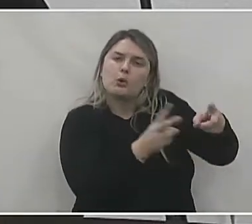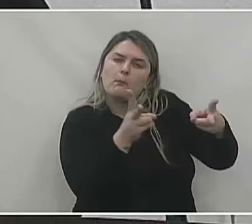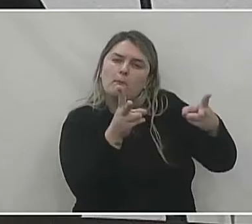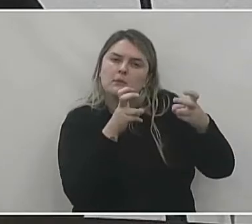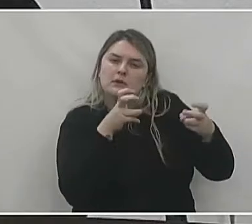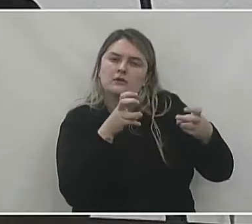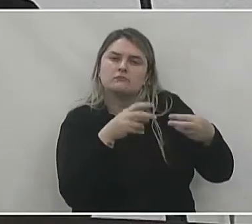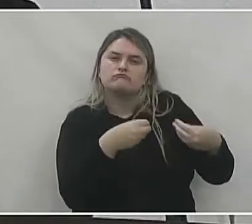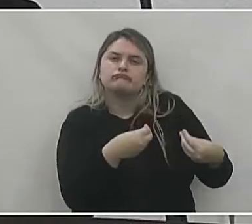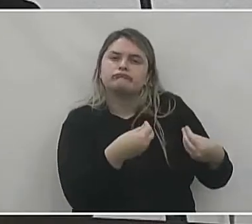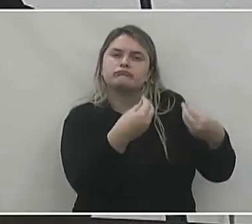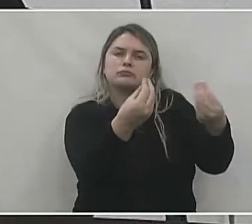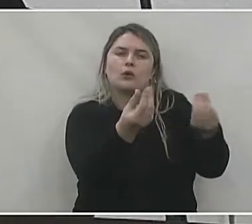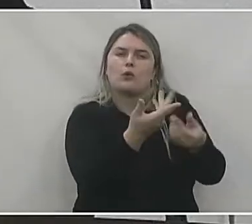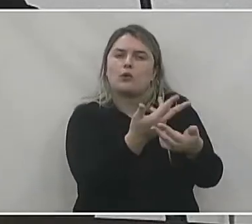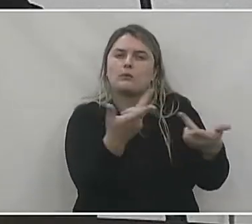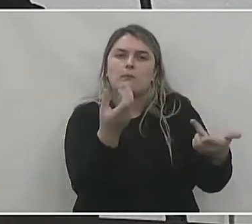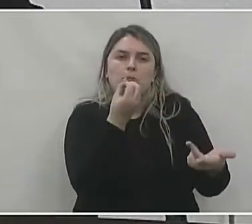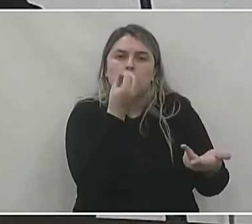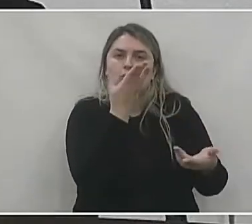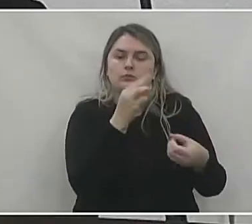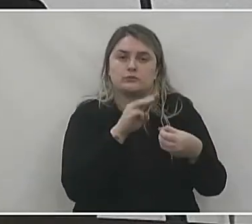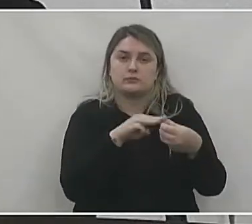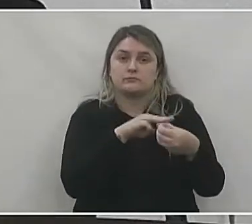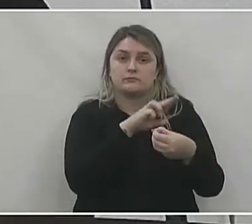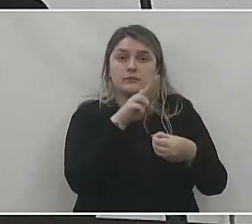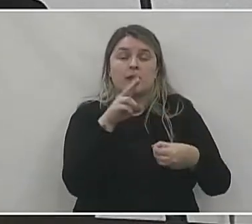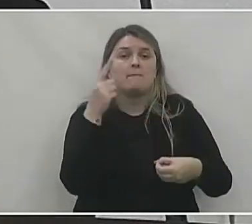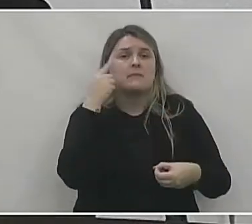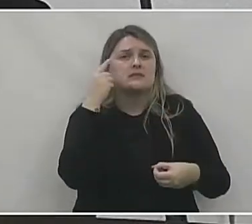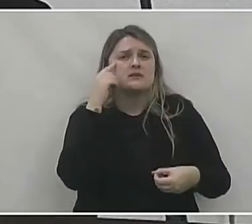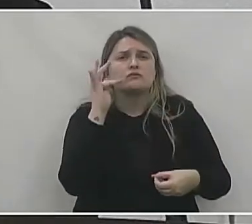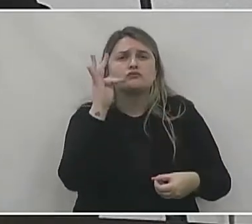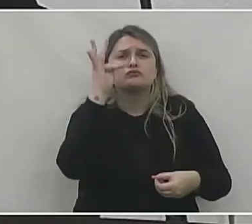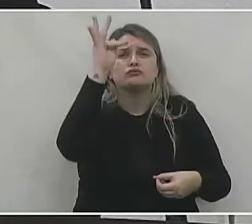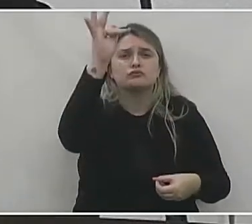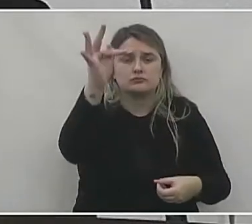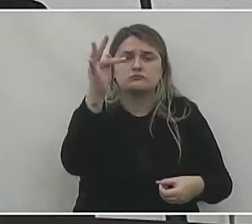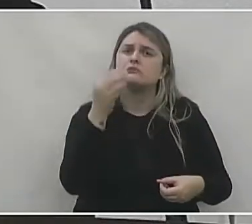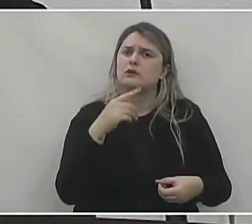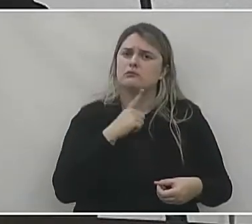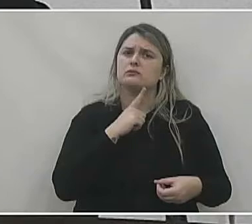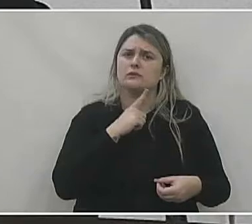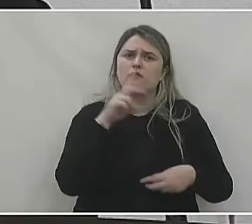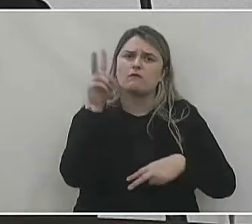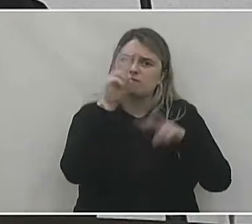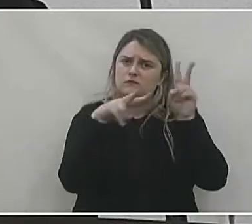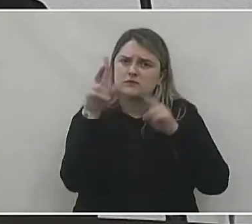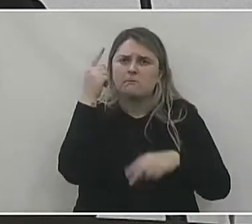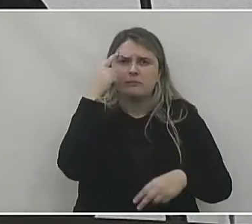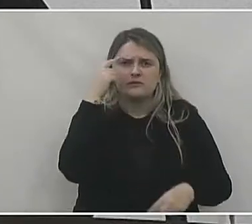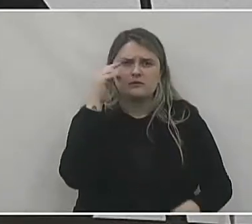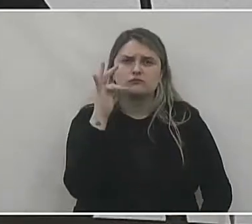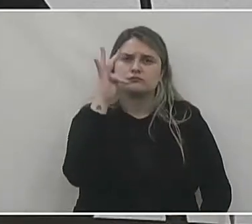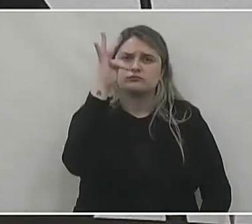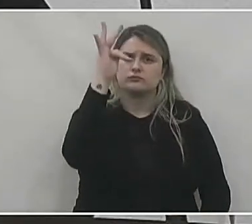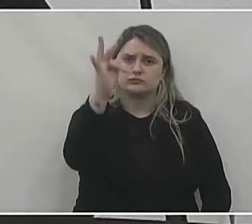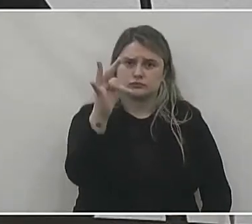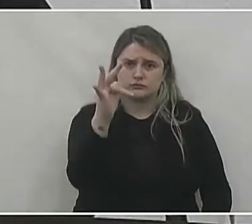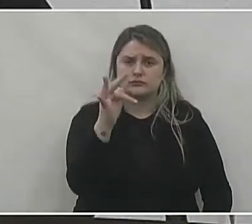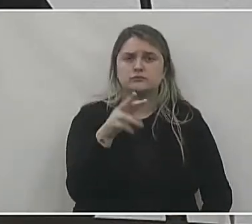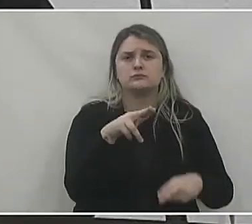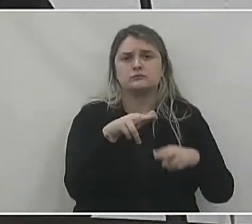o benefício que trouxe para a União da Vitória para quem tem visão futurista. E eu tenho essa visão e por isso